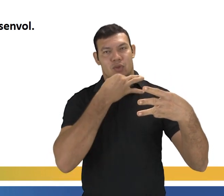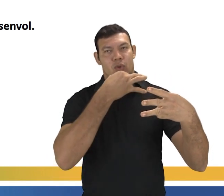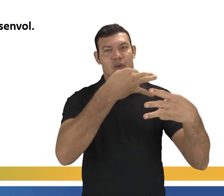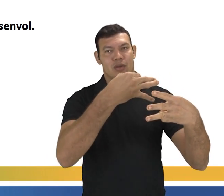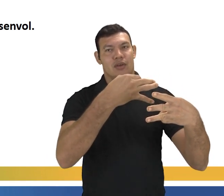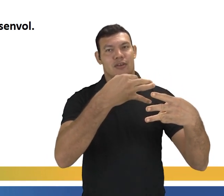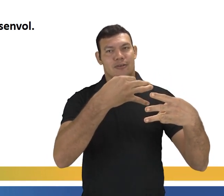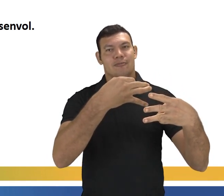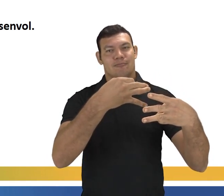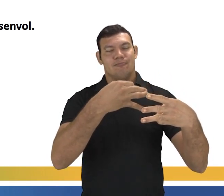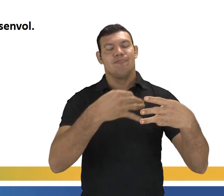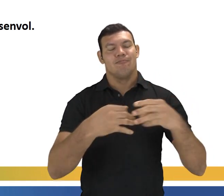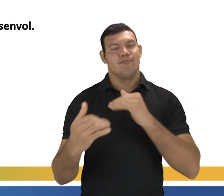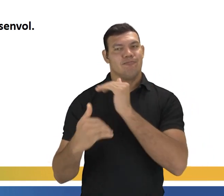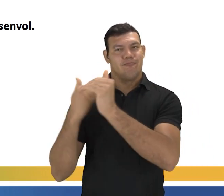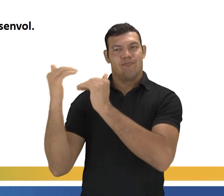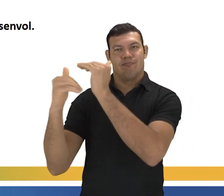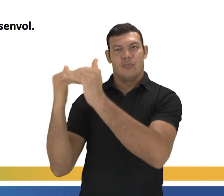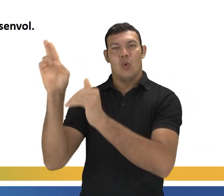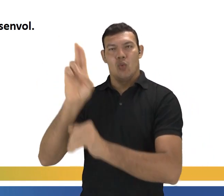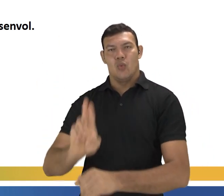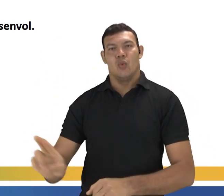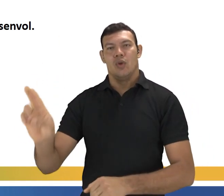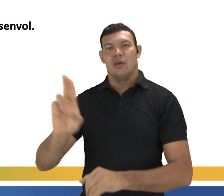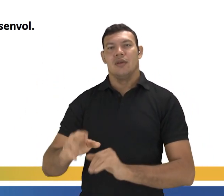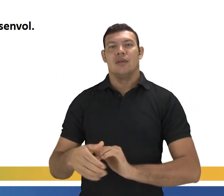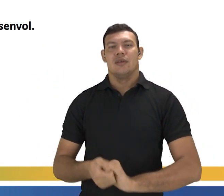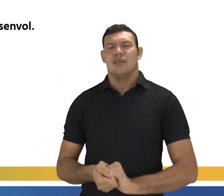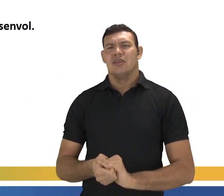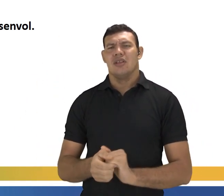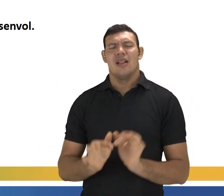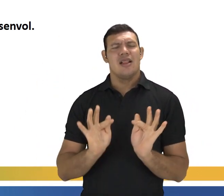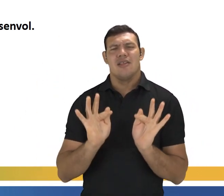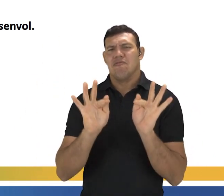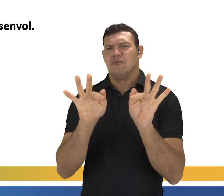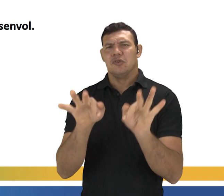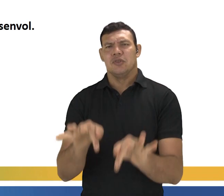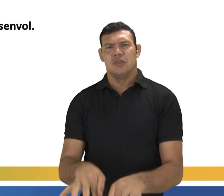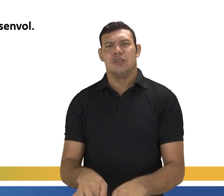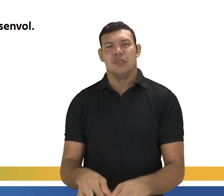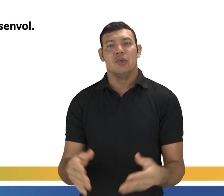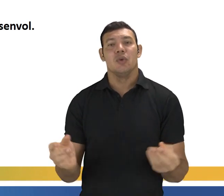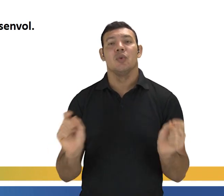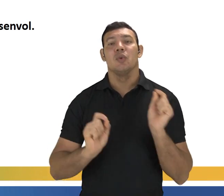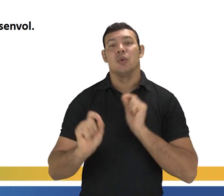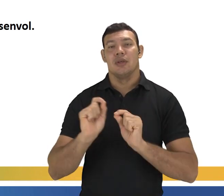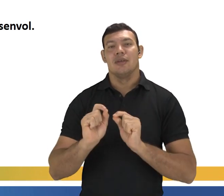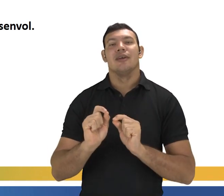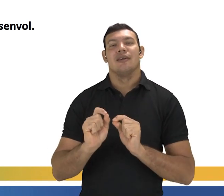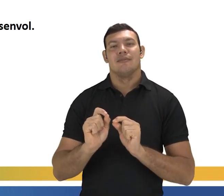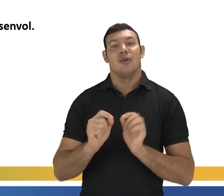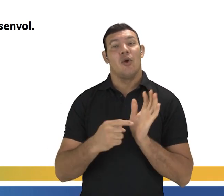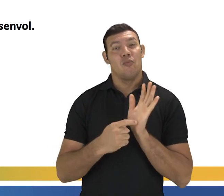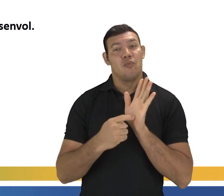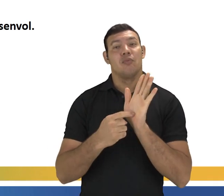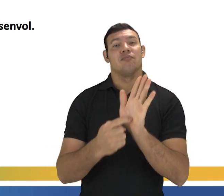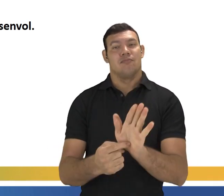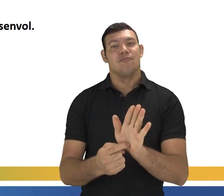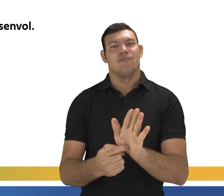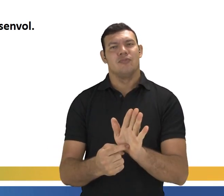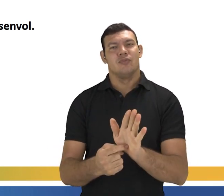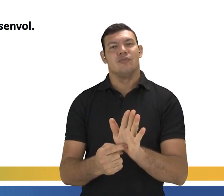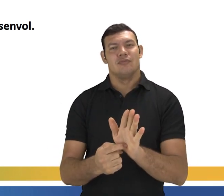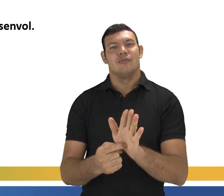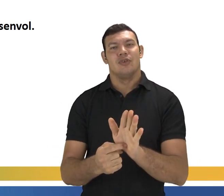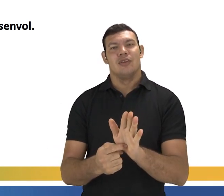usar no seu parágrafo de desenvolvimento. Por fim, para fechar o seu parágrafo de desenvolvimento, você deve apresentar a conclusão dessa